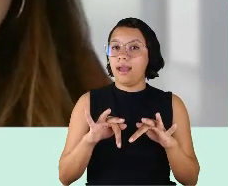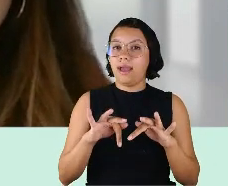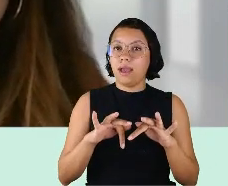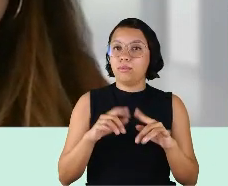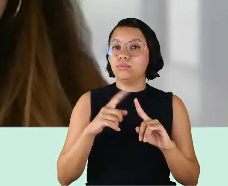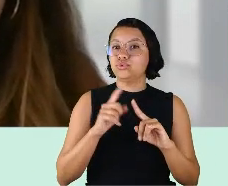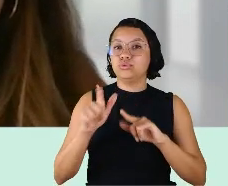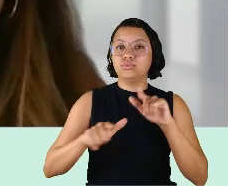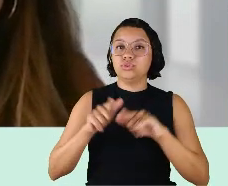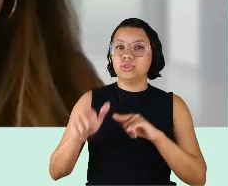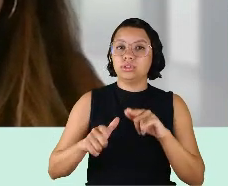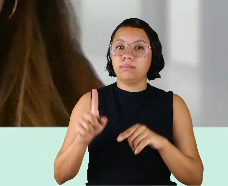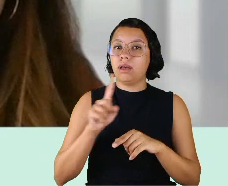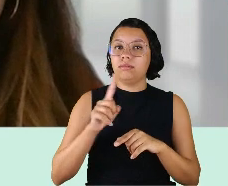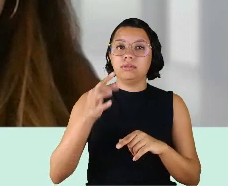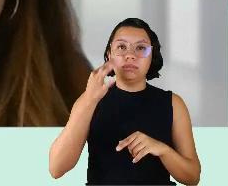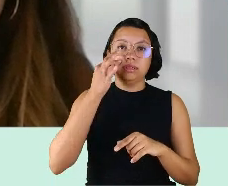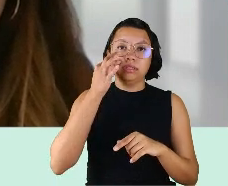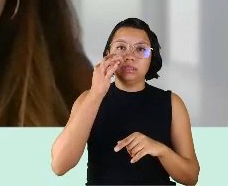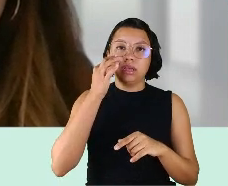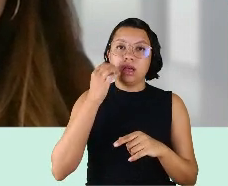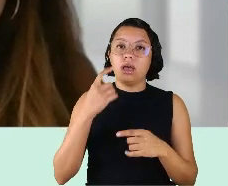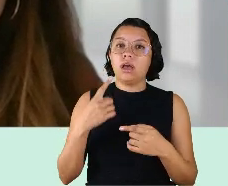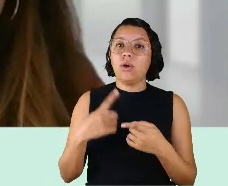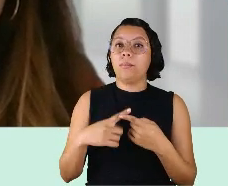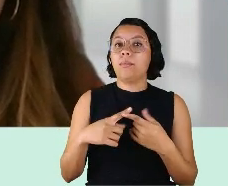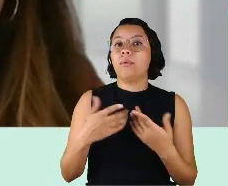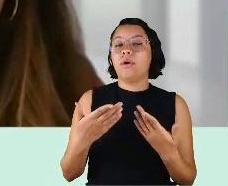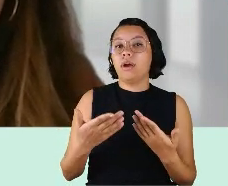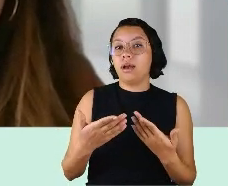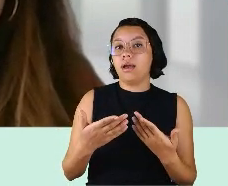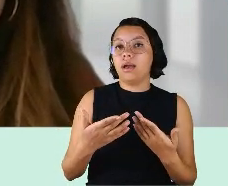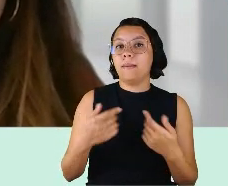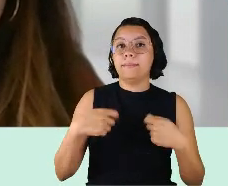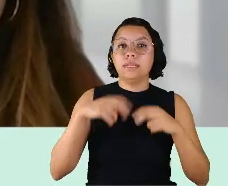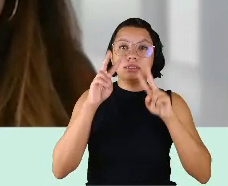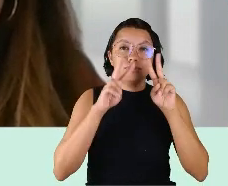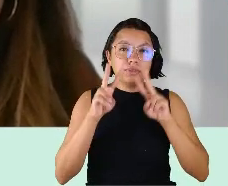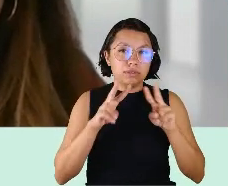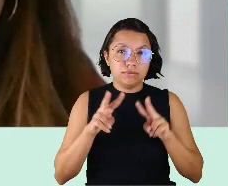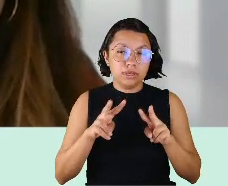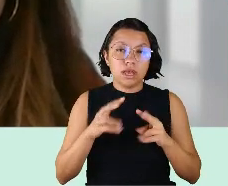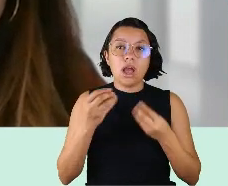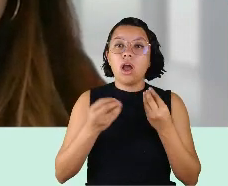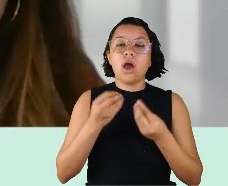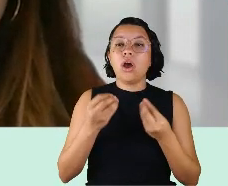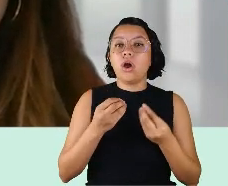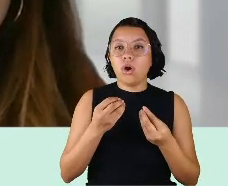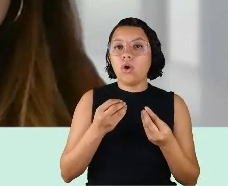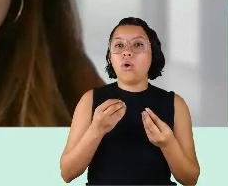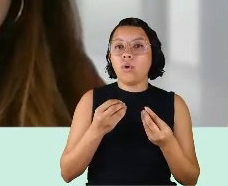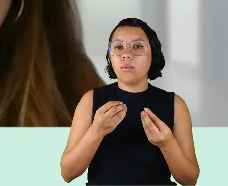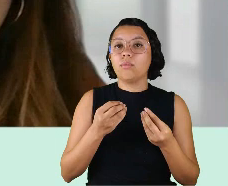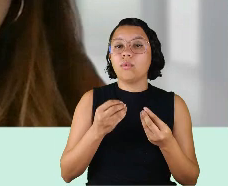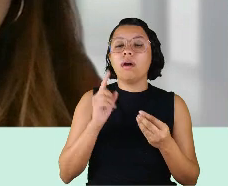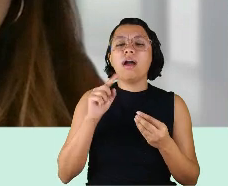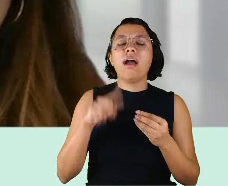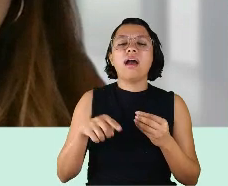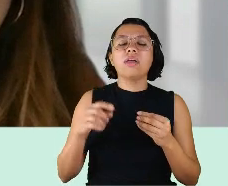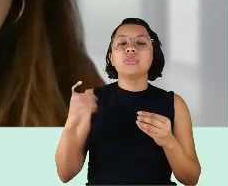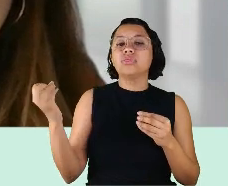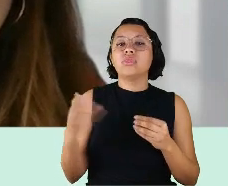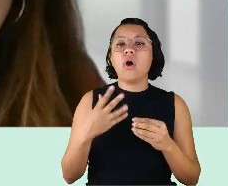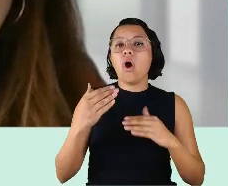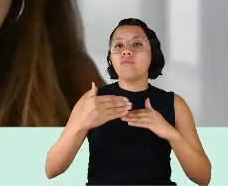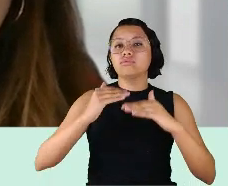regime do trabalho não presencial. Por quê? Porque a gente vai ter que verificar as condições da nova, né, subseção para